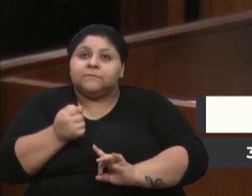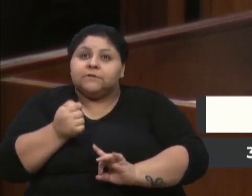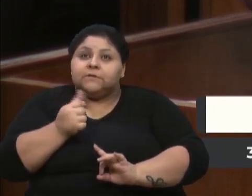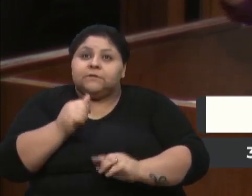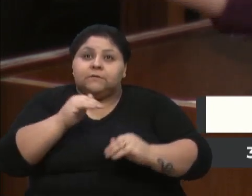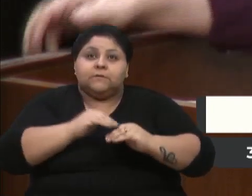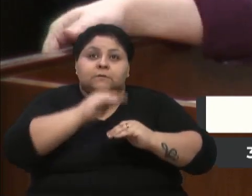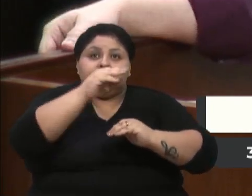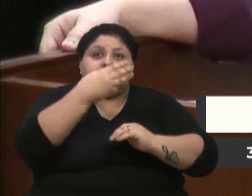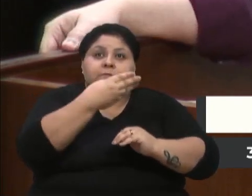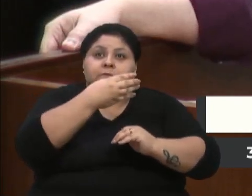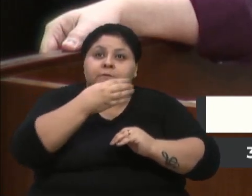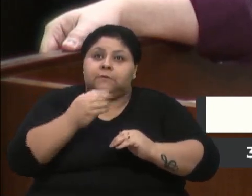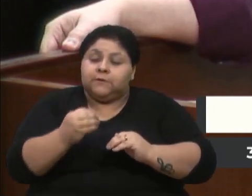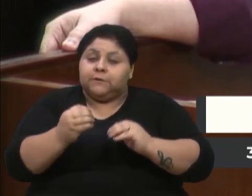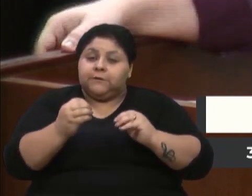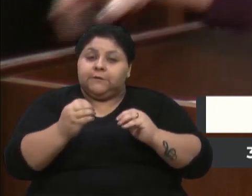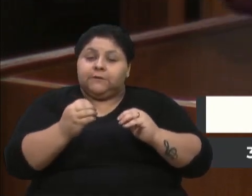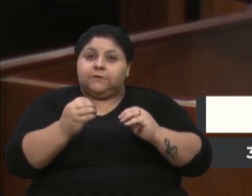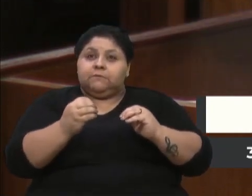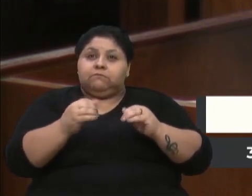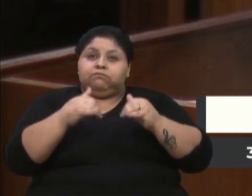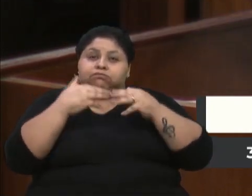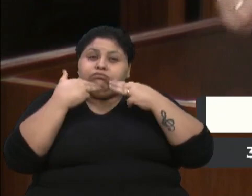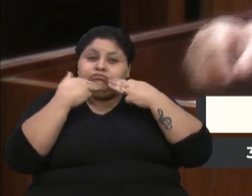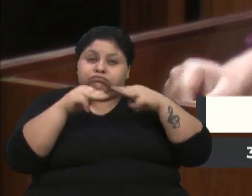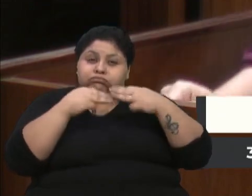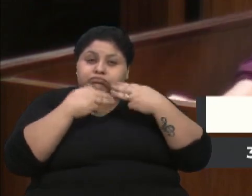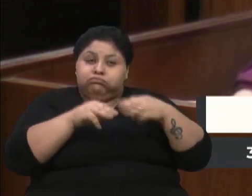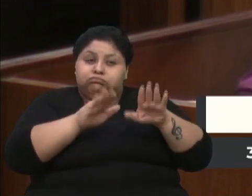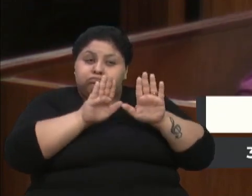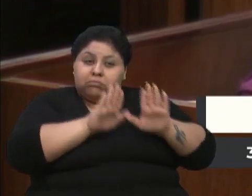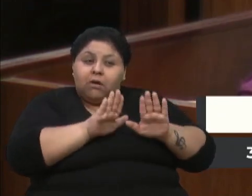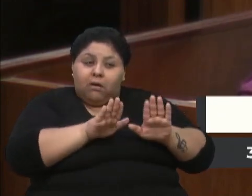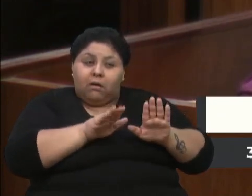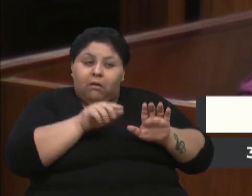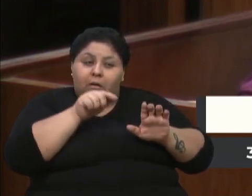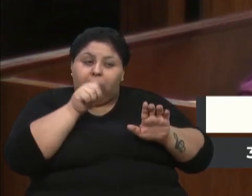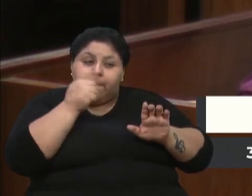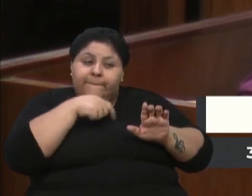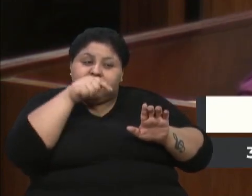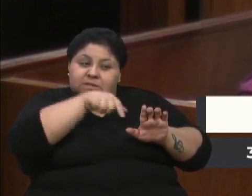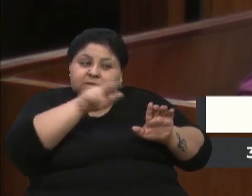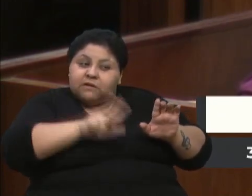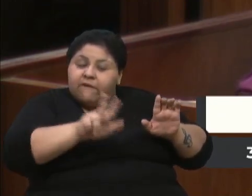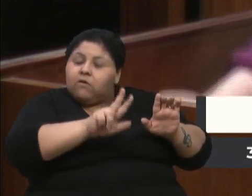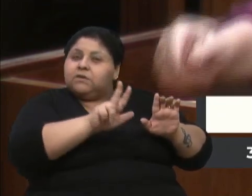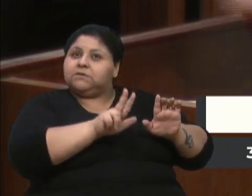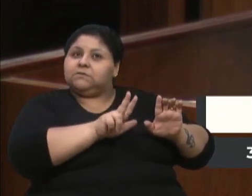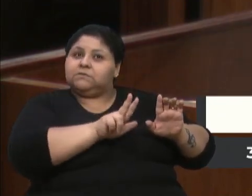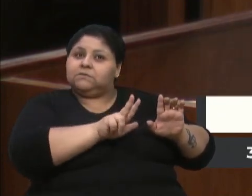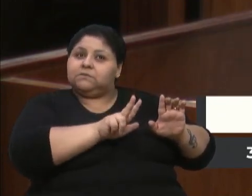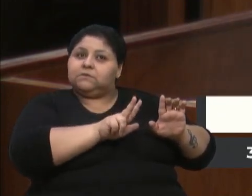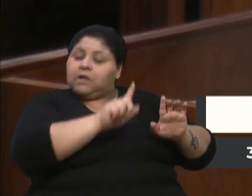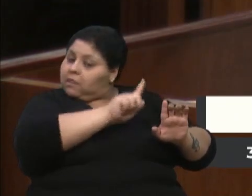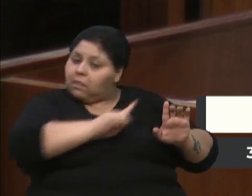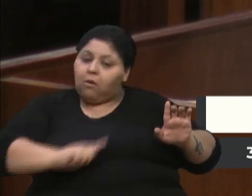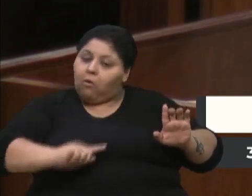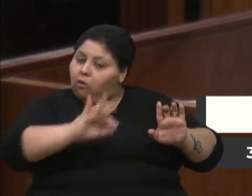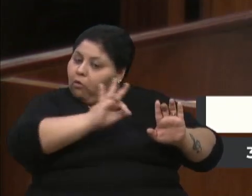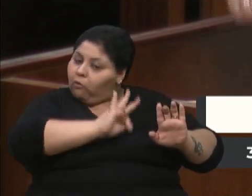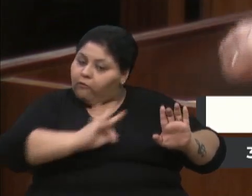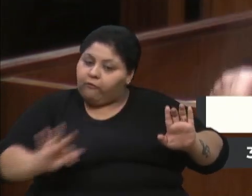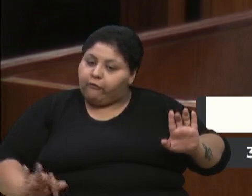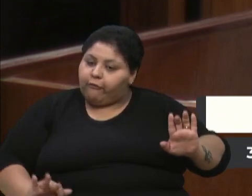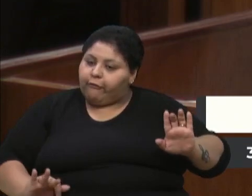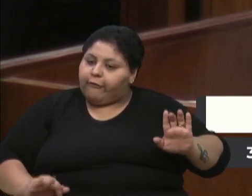30 carretas aí estocadas. Essas sim tem que valorizar. E não o governo federal que sequer